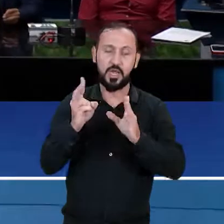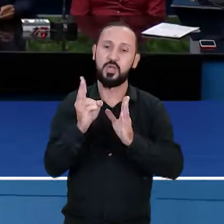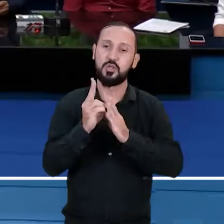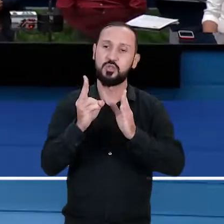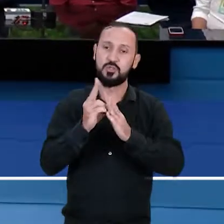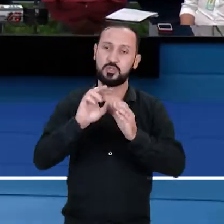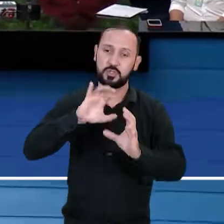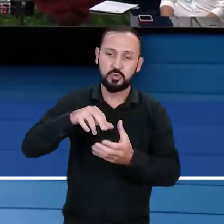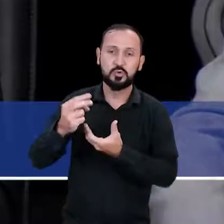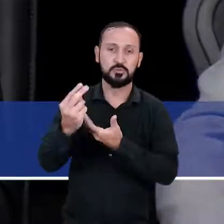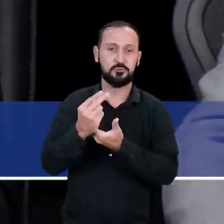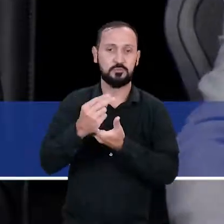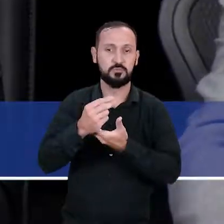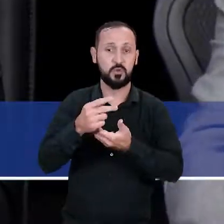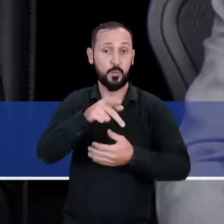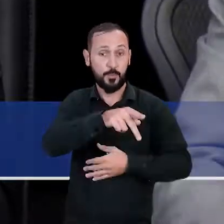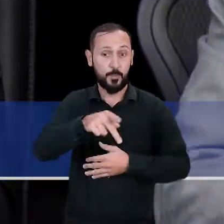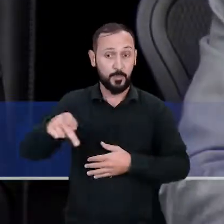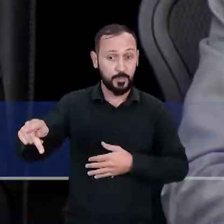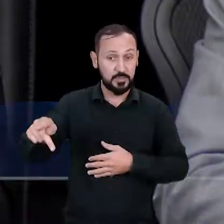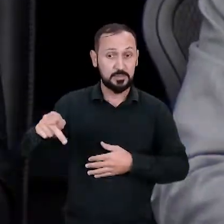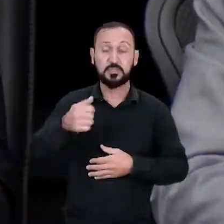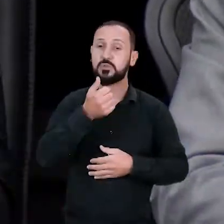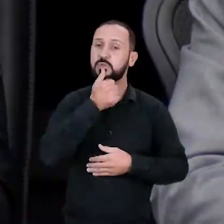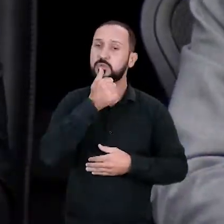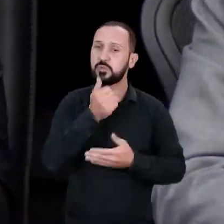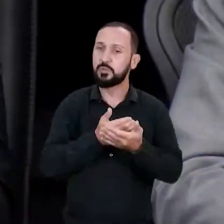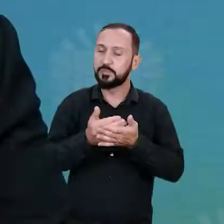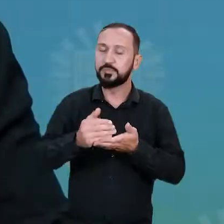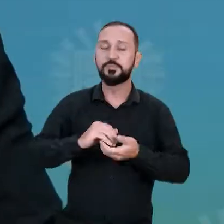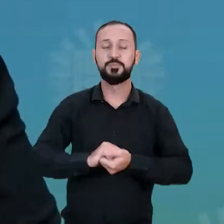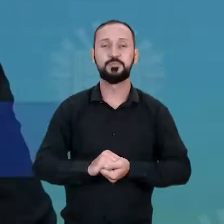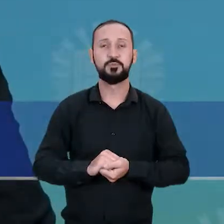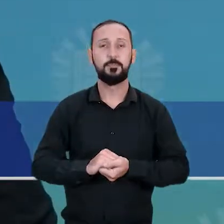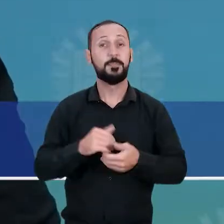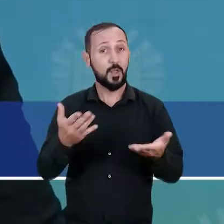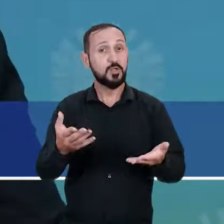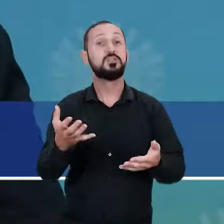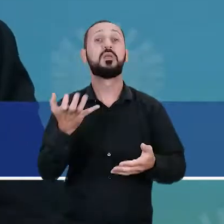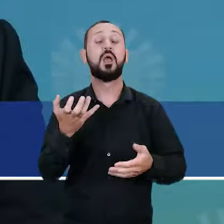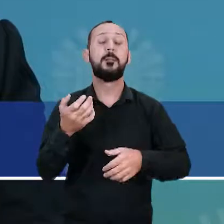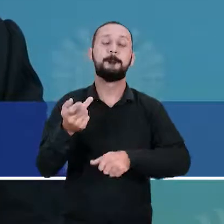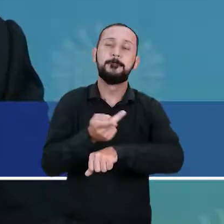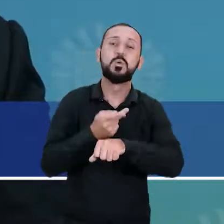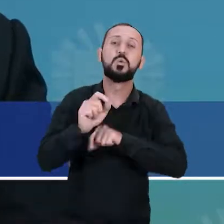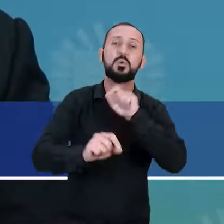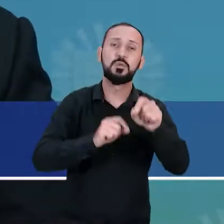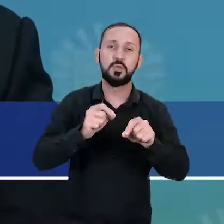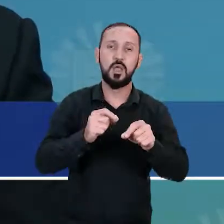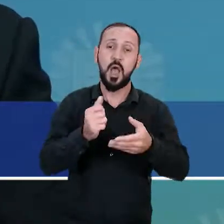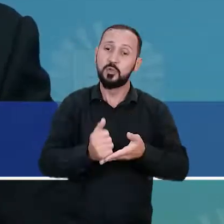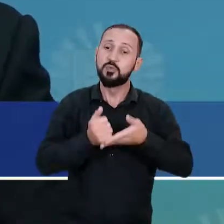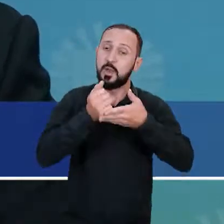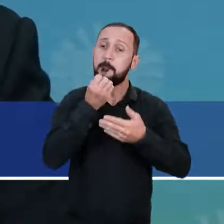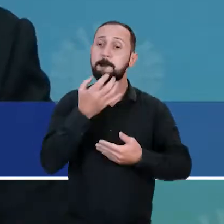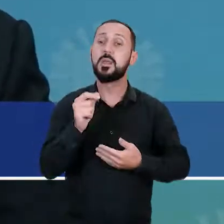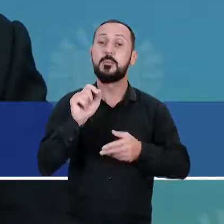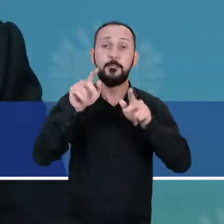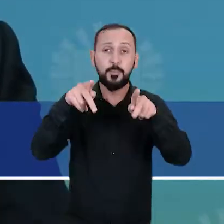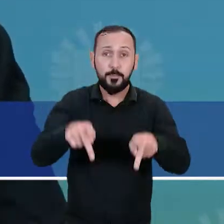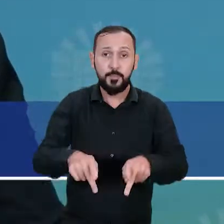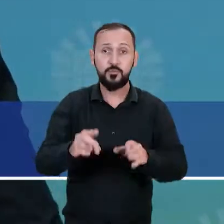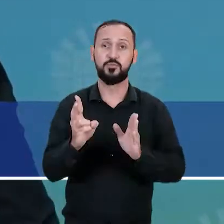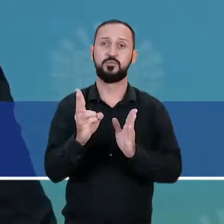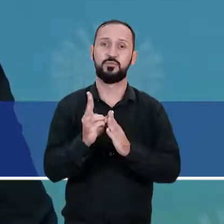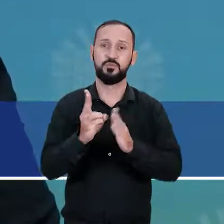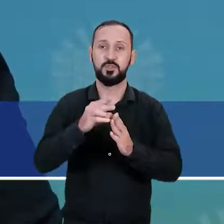pelo presidente da comissão, deputado Neno Hazuki, do PTB. É isso que estamos buscando, trazer o bem para a população indígena do Mato